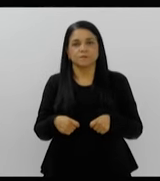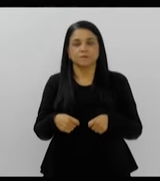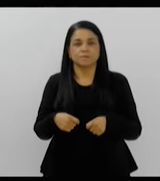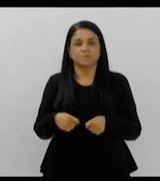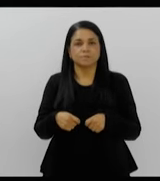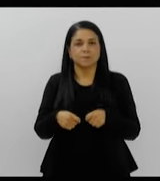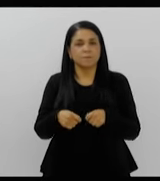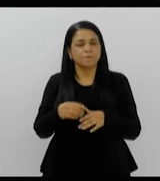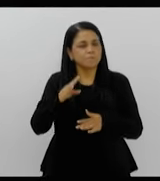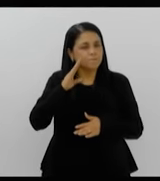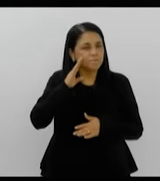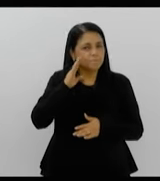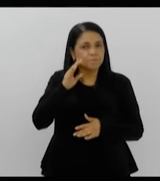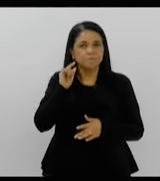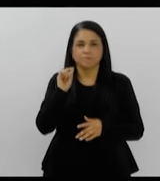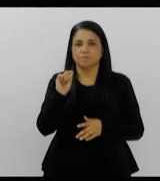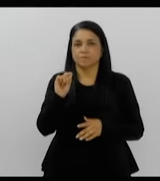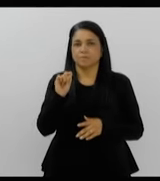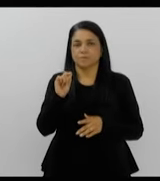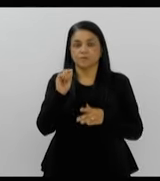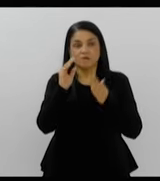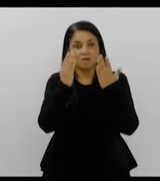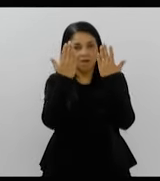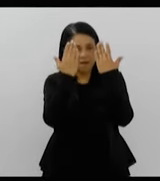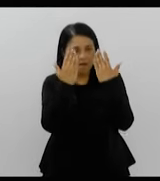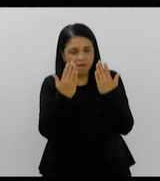primeiro, que se faça uma avaliação